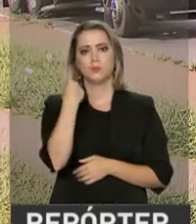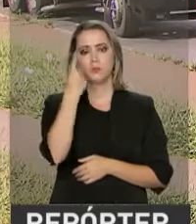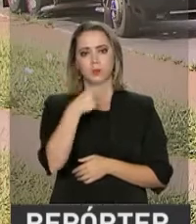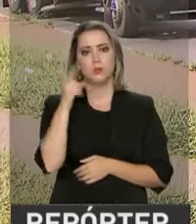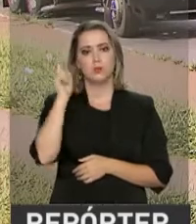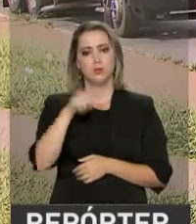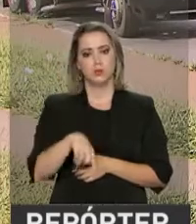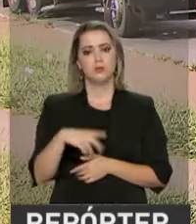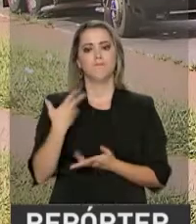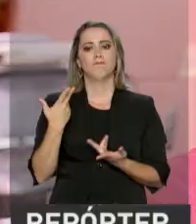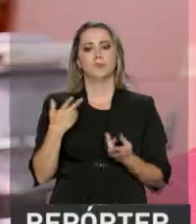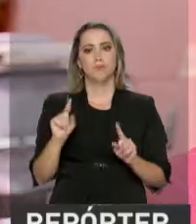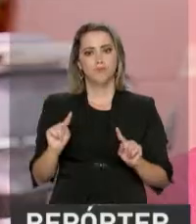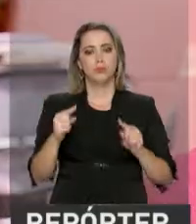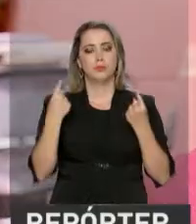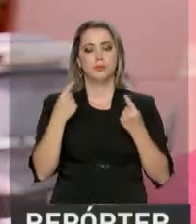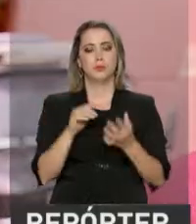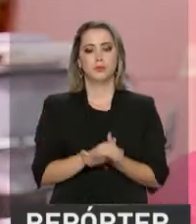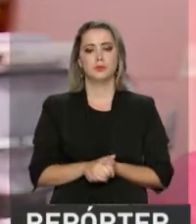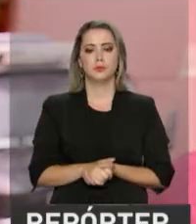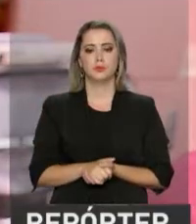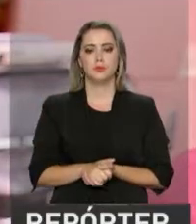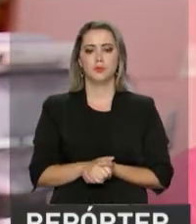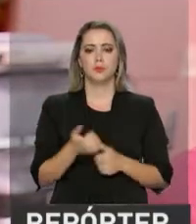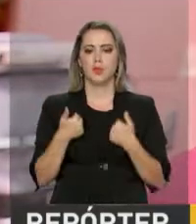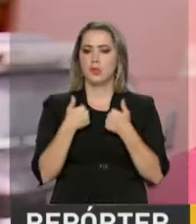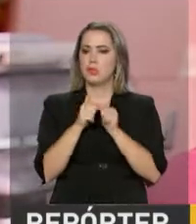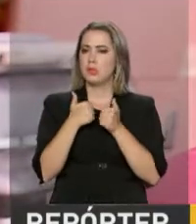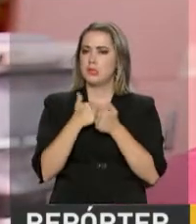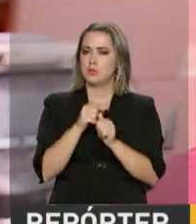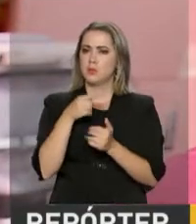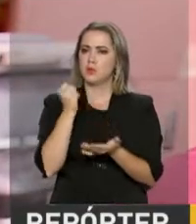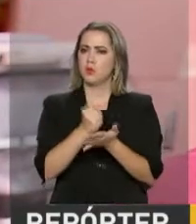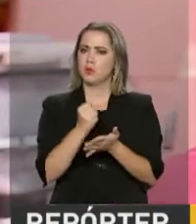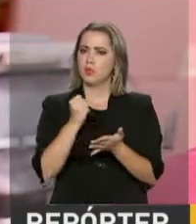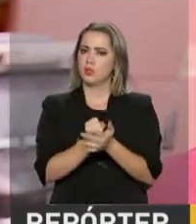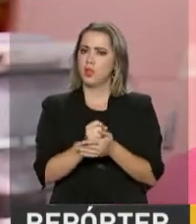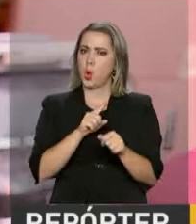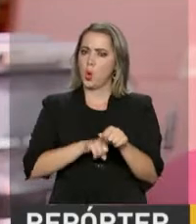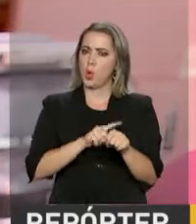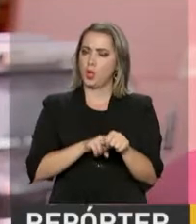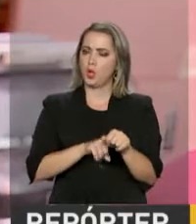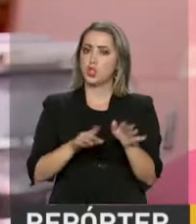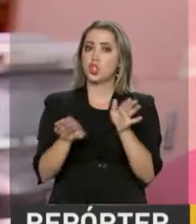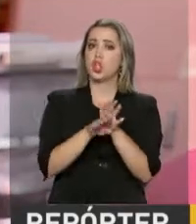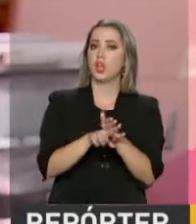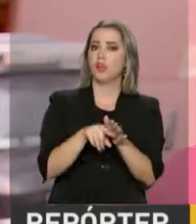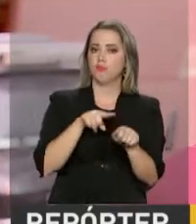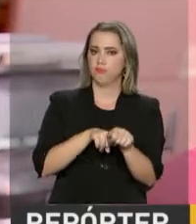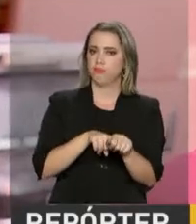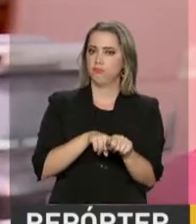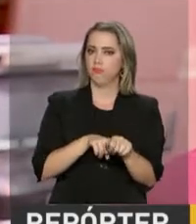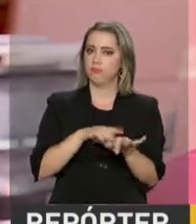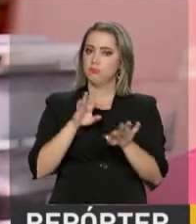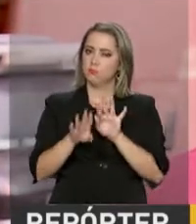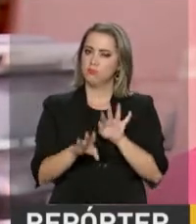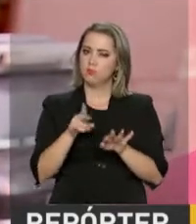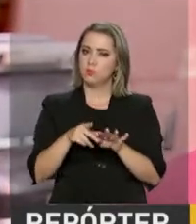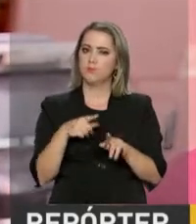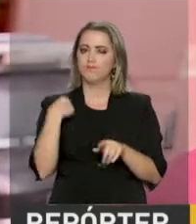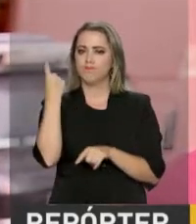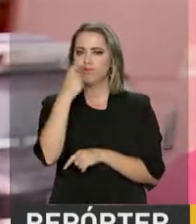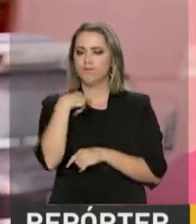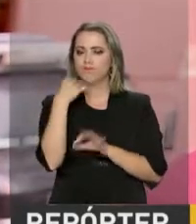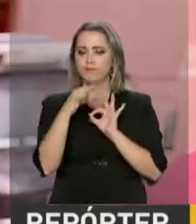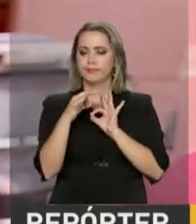ainda é um desafio o transportador você vai contratar a carga e impõe horários e entregar aí você faz a ponta da